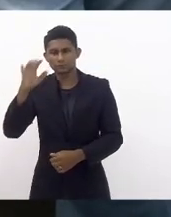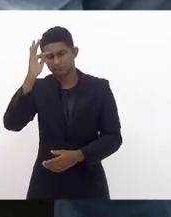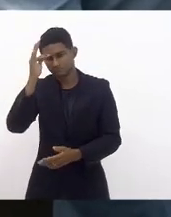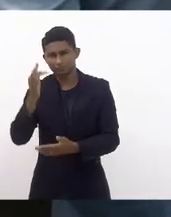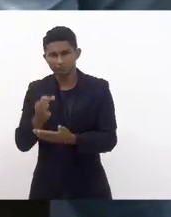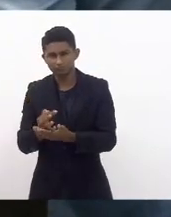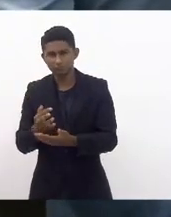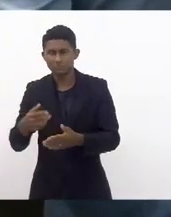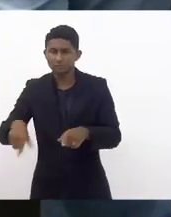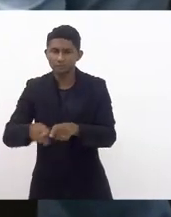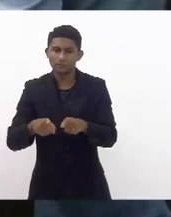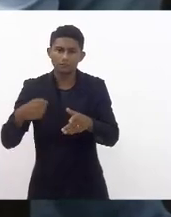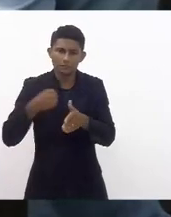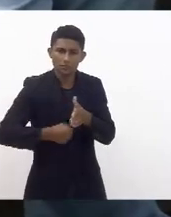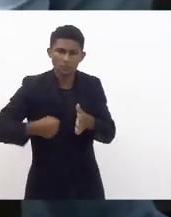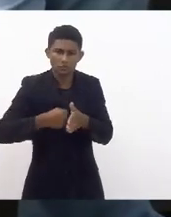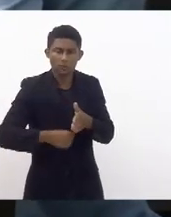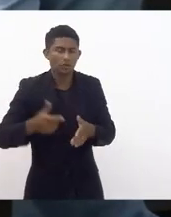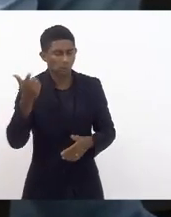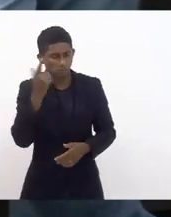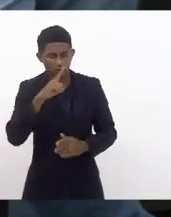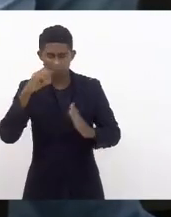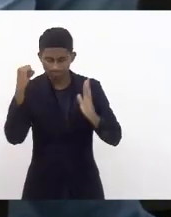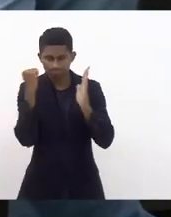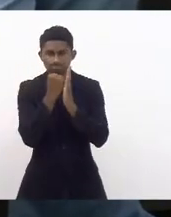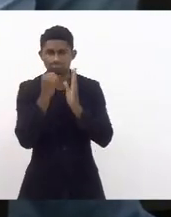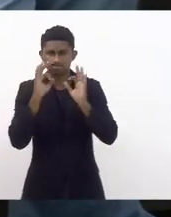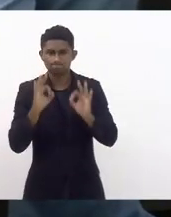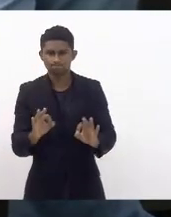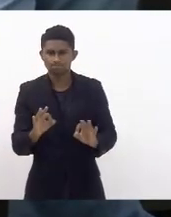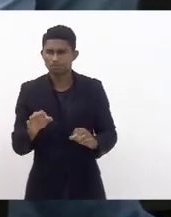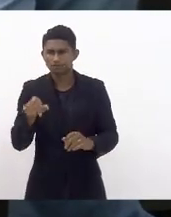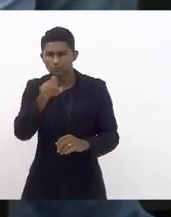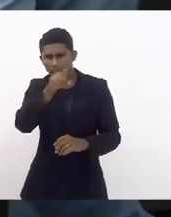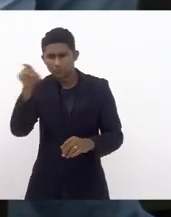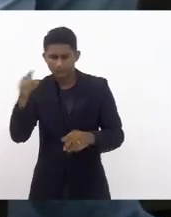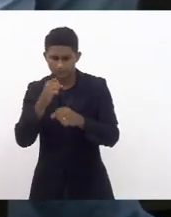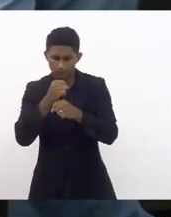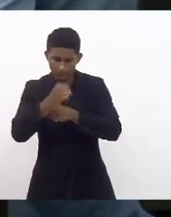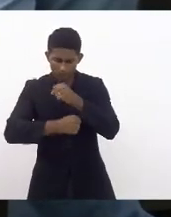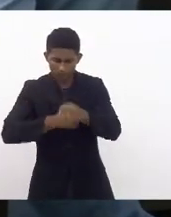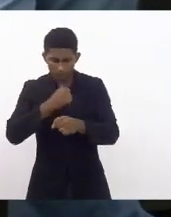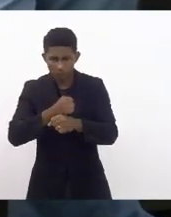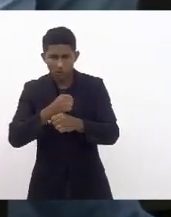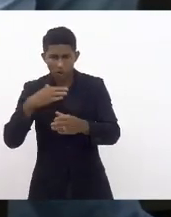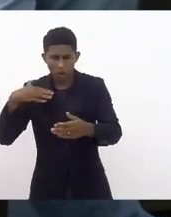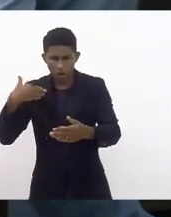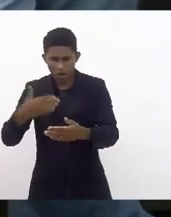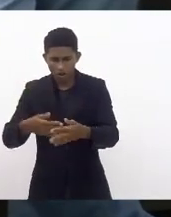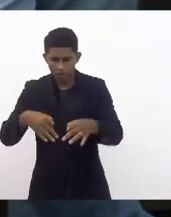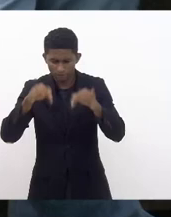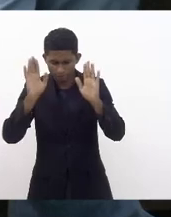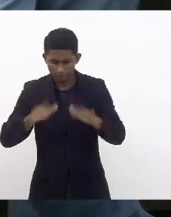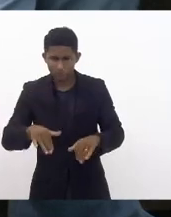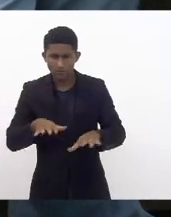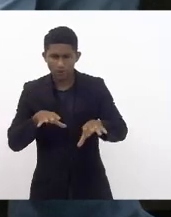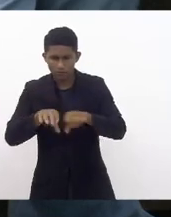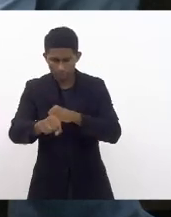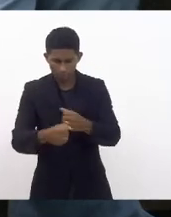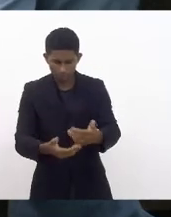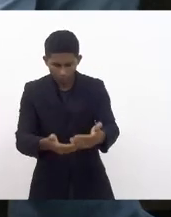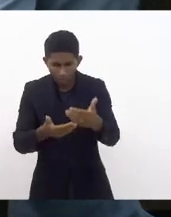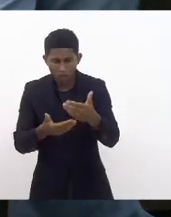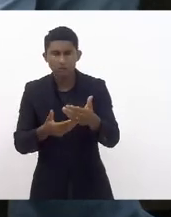luta, não chega no final do ano colando grau por falta de professores.